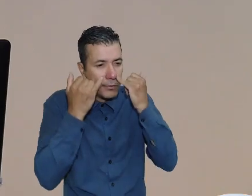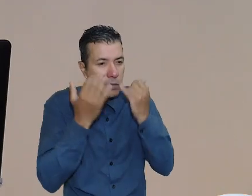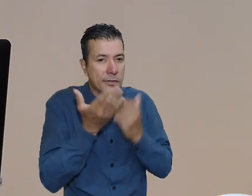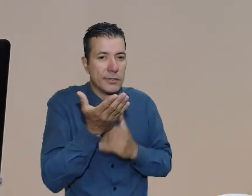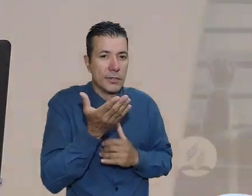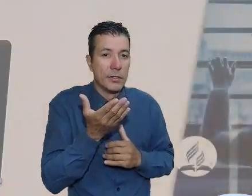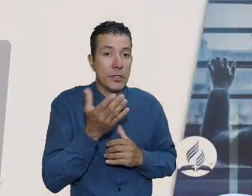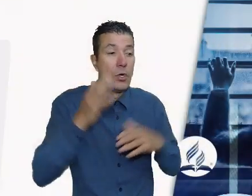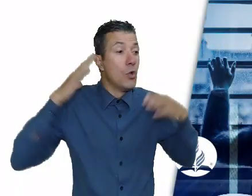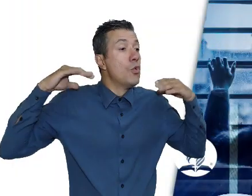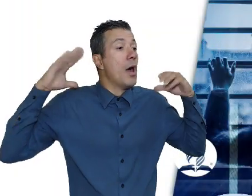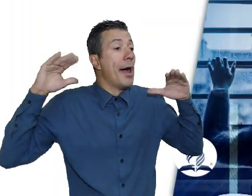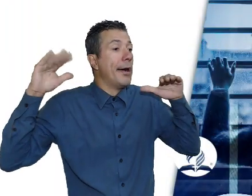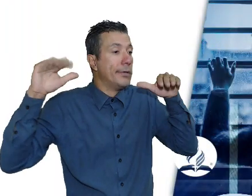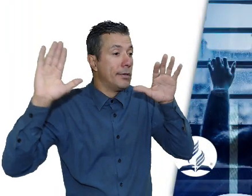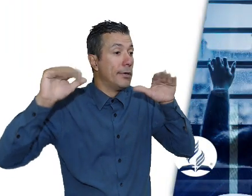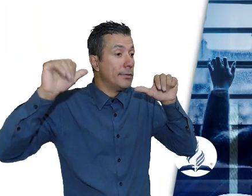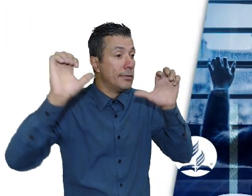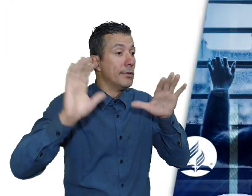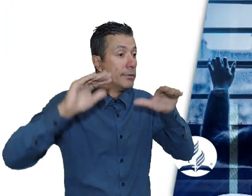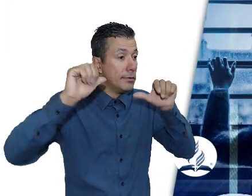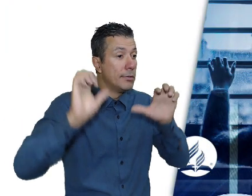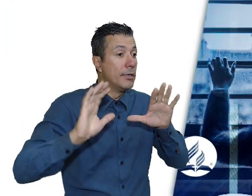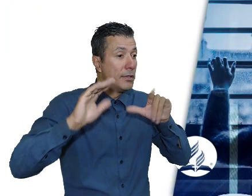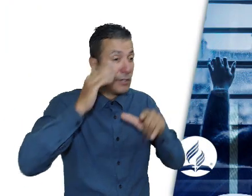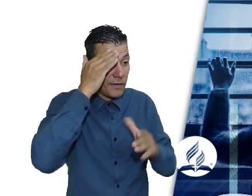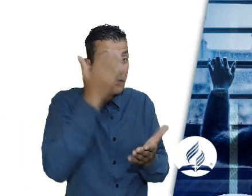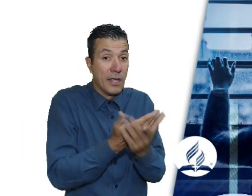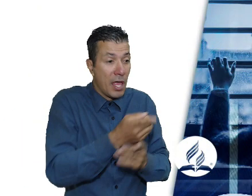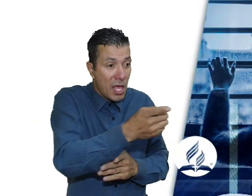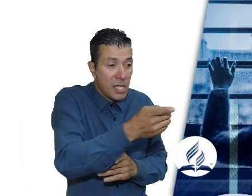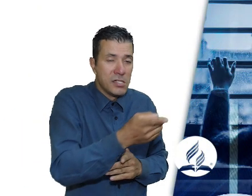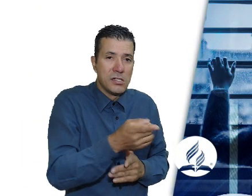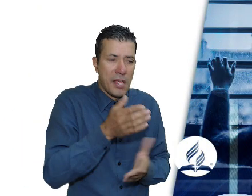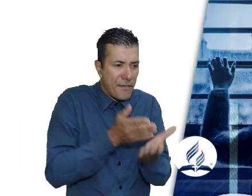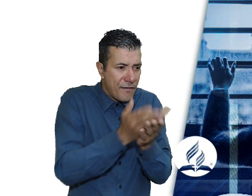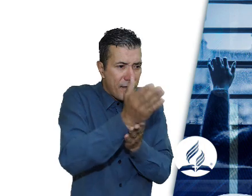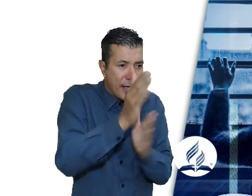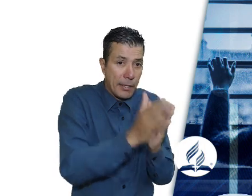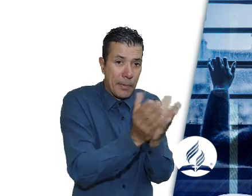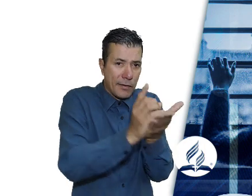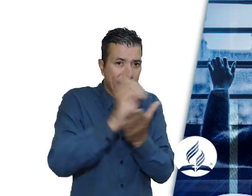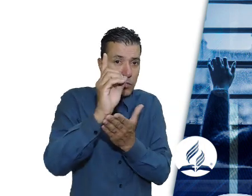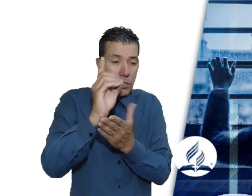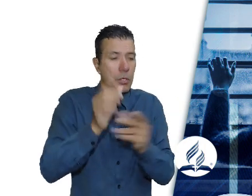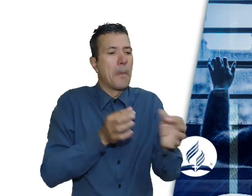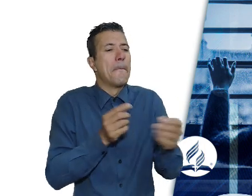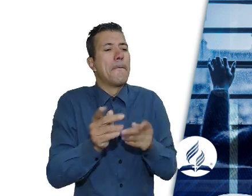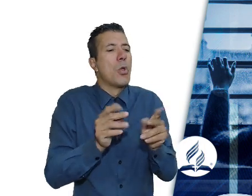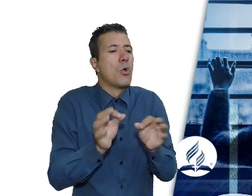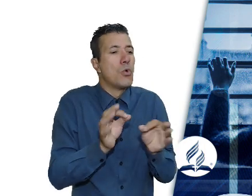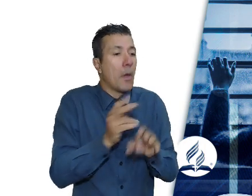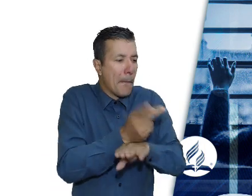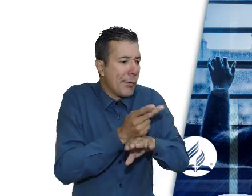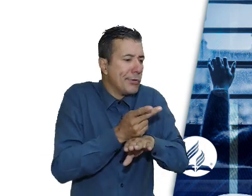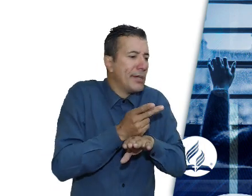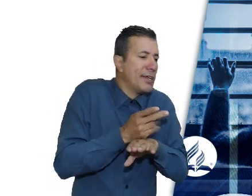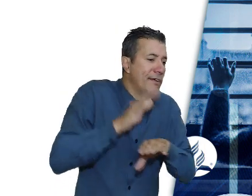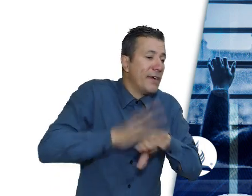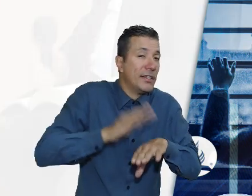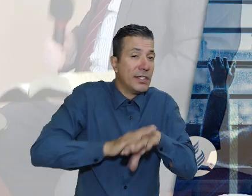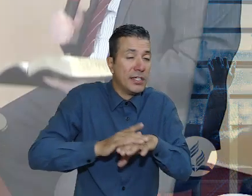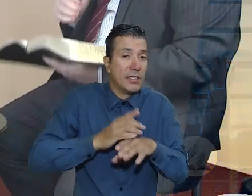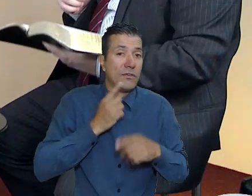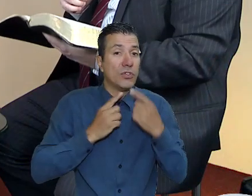farão os anjos de Deus em relação aos fiéis, aqueles que foram fiéis à sua palavra, aqueles que procuraram fazer a vontade de Deus? Responde